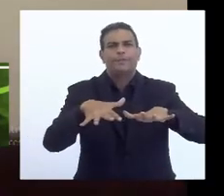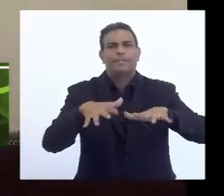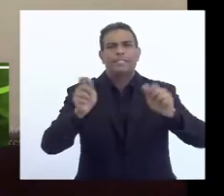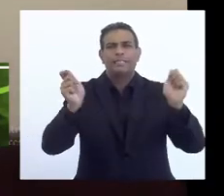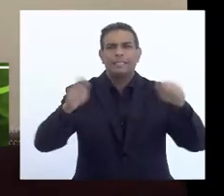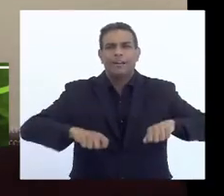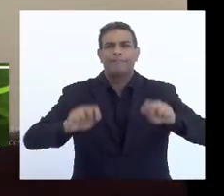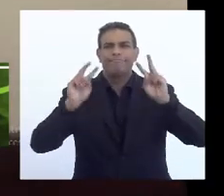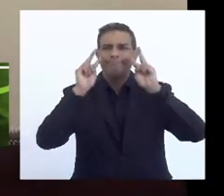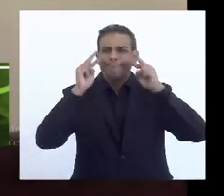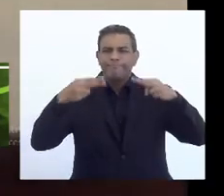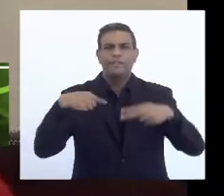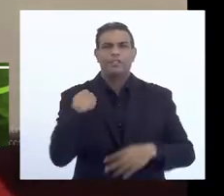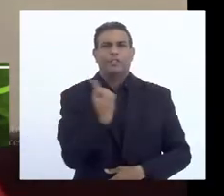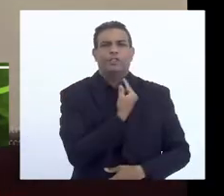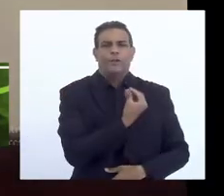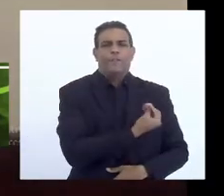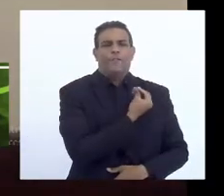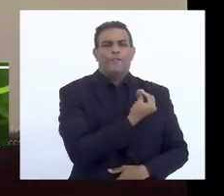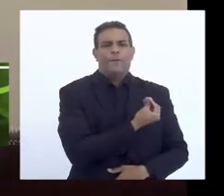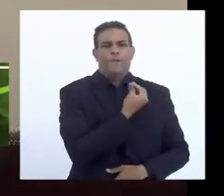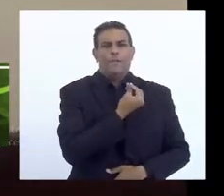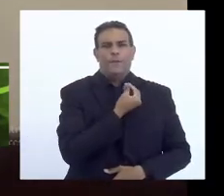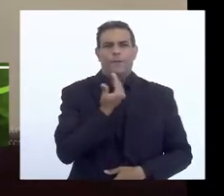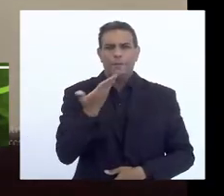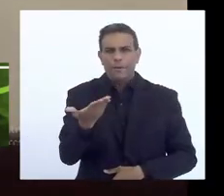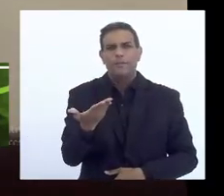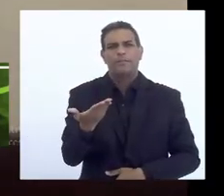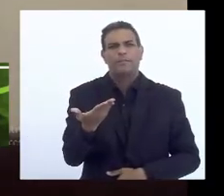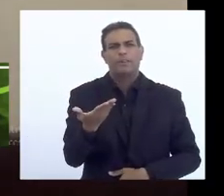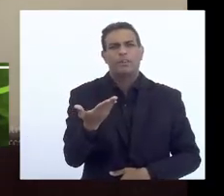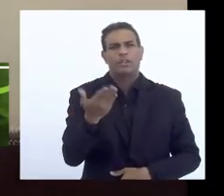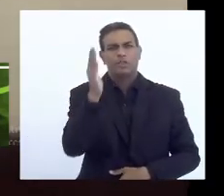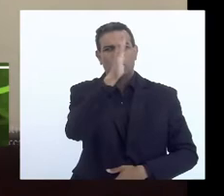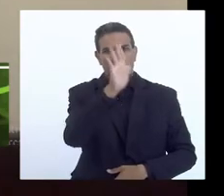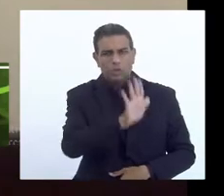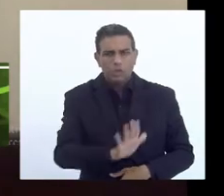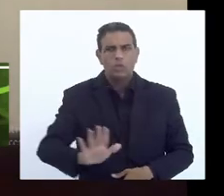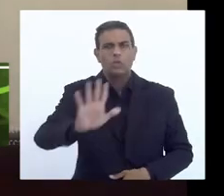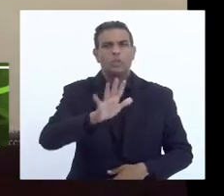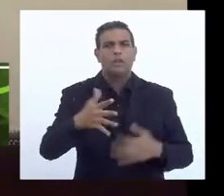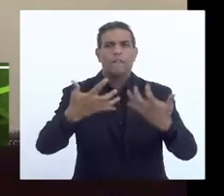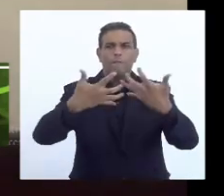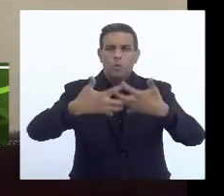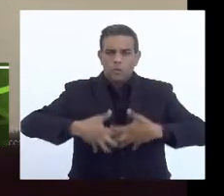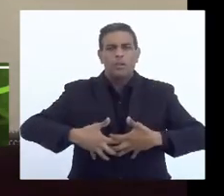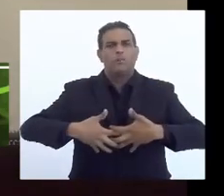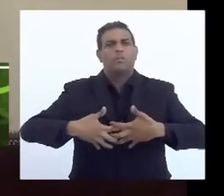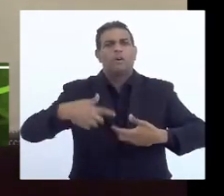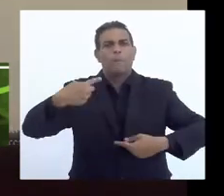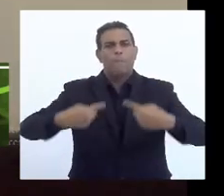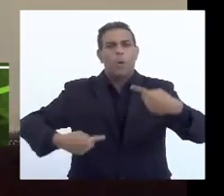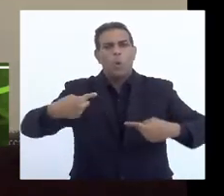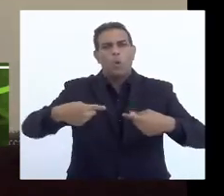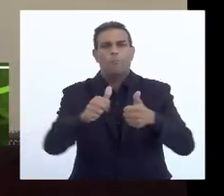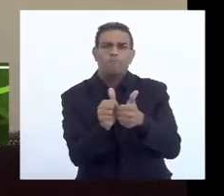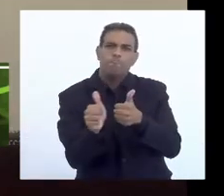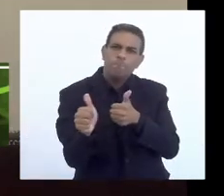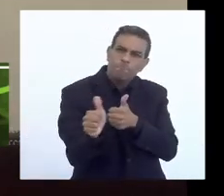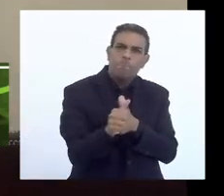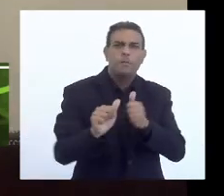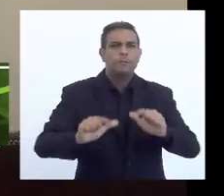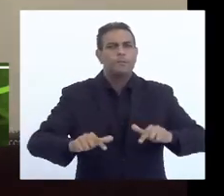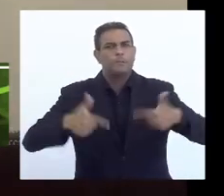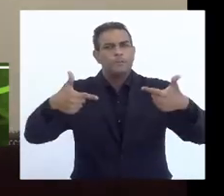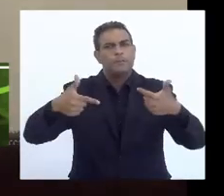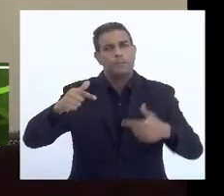inversamente proporcional à nossa presença na sociedade, na função pública, no protagonismo que a gente vai